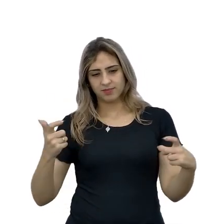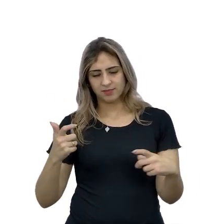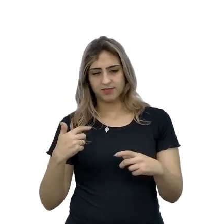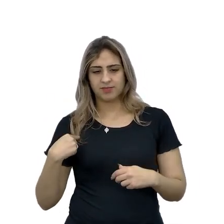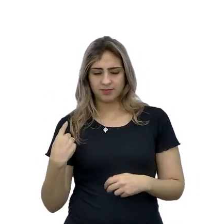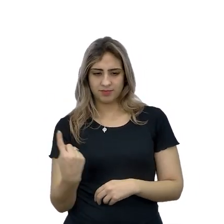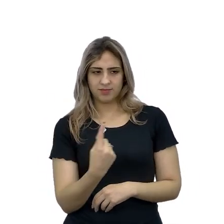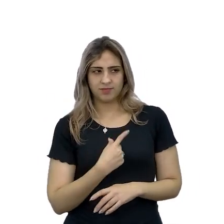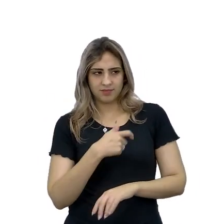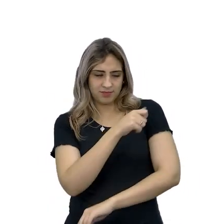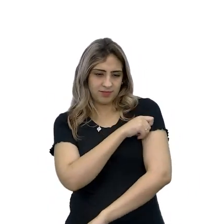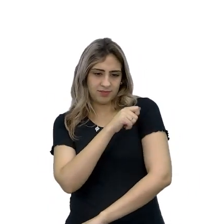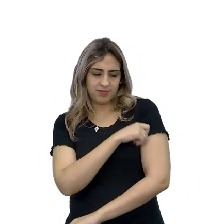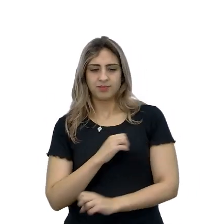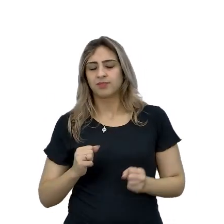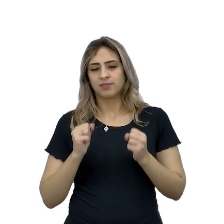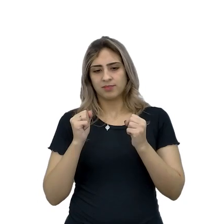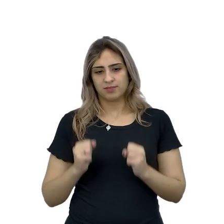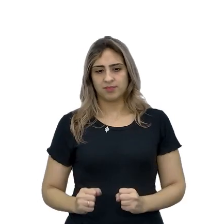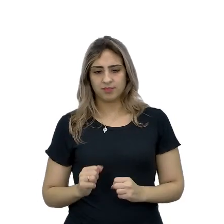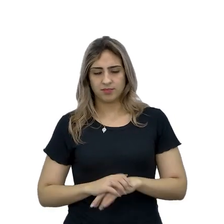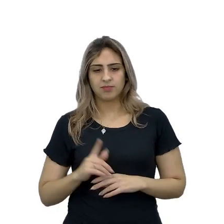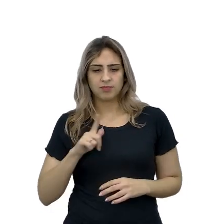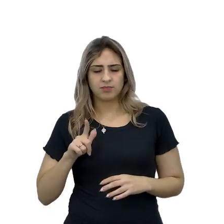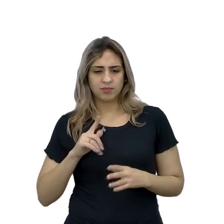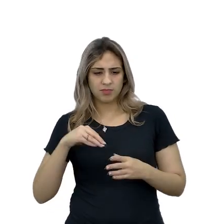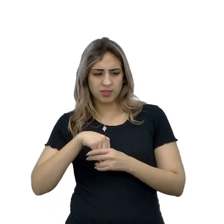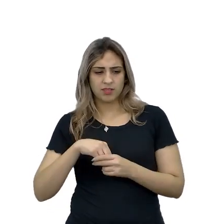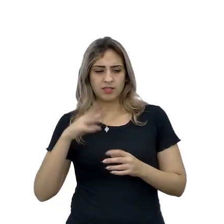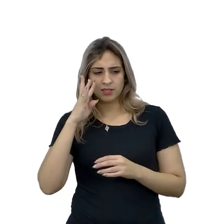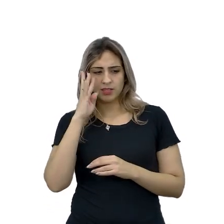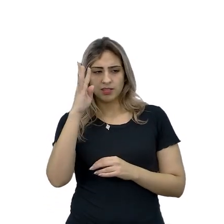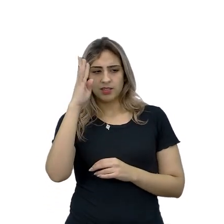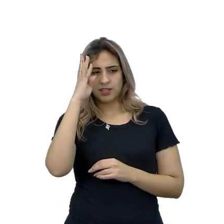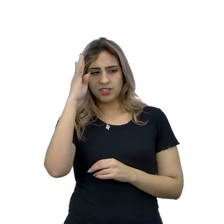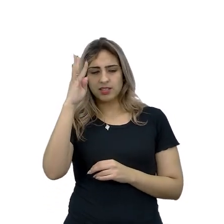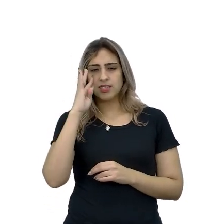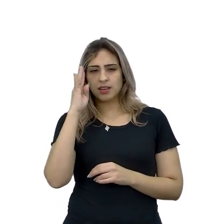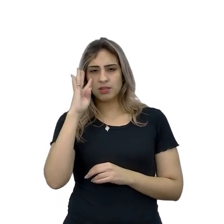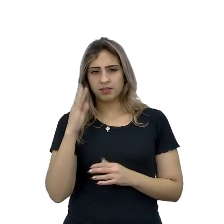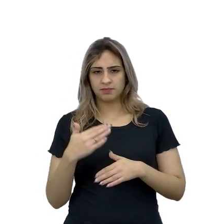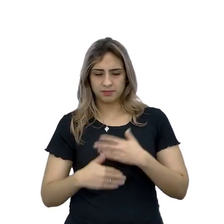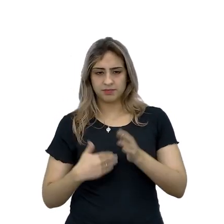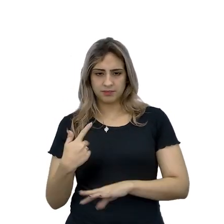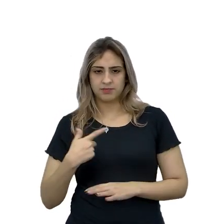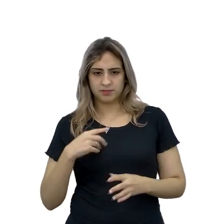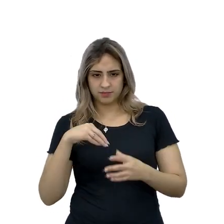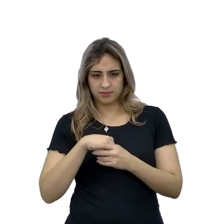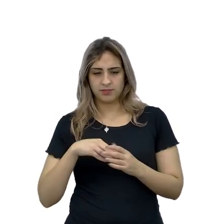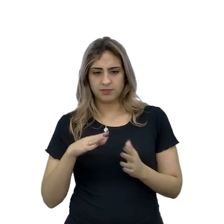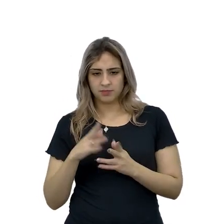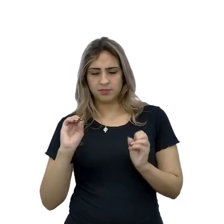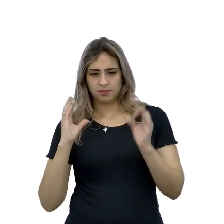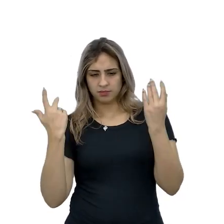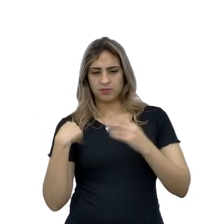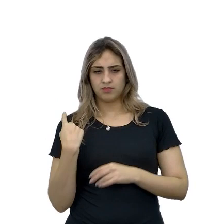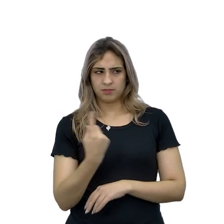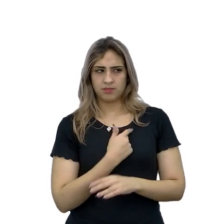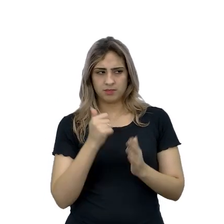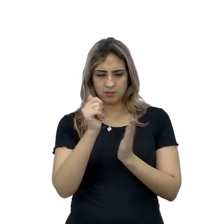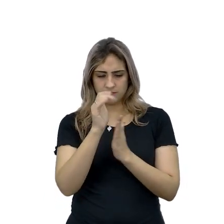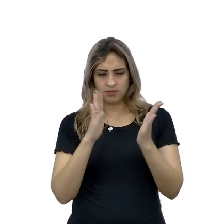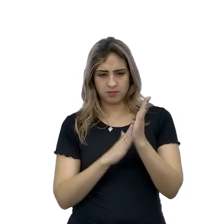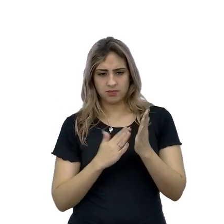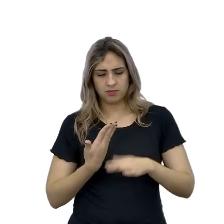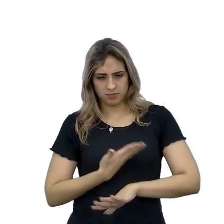que os nossos alunos possam, né, ter um desencadeamento lógico aí na resolução das